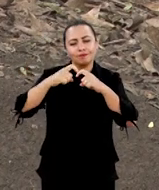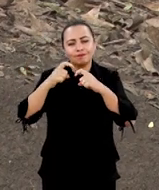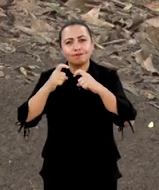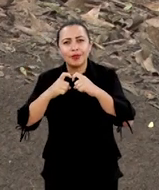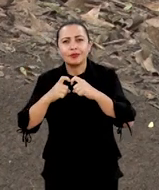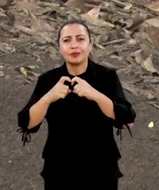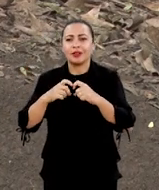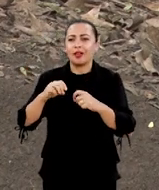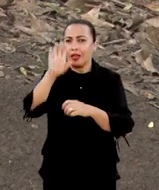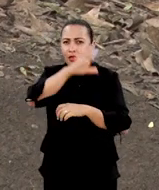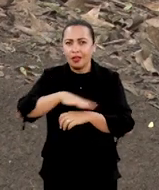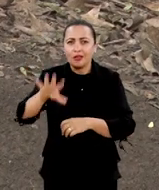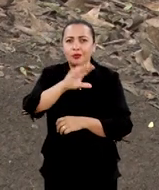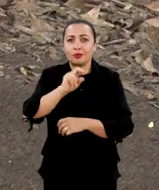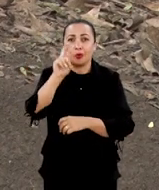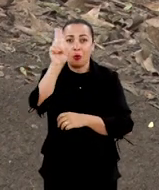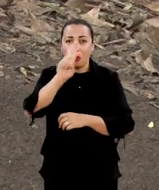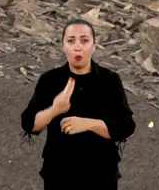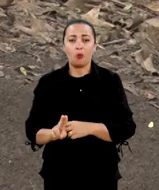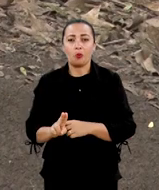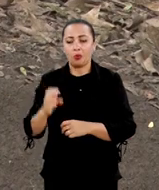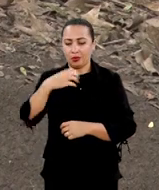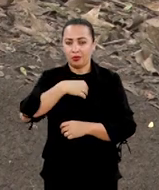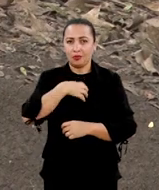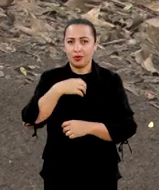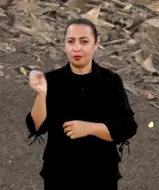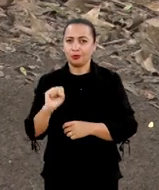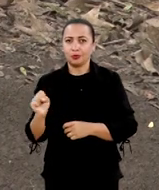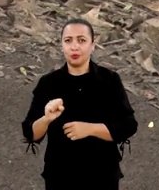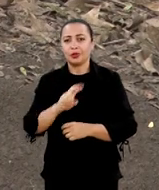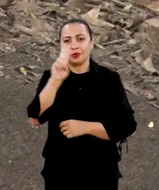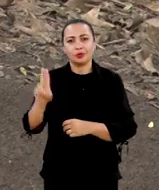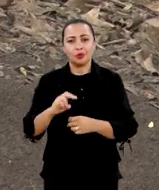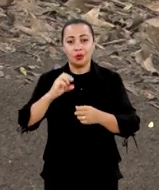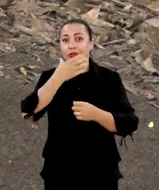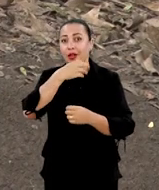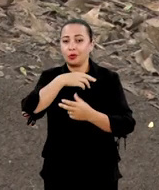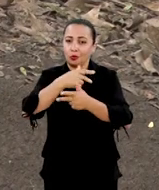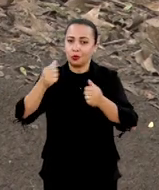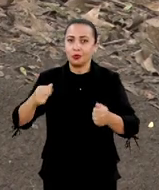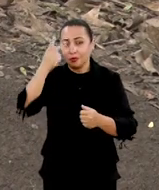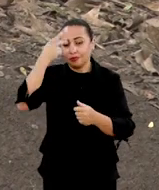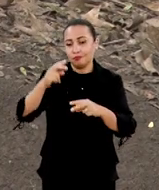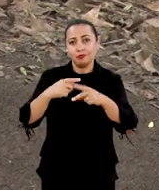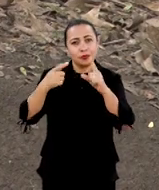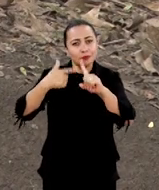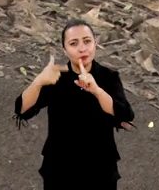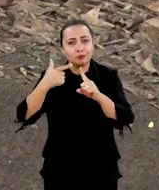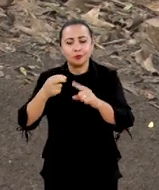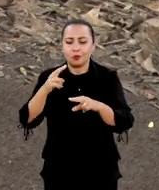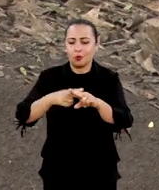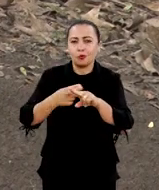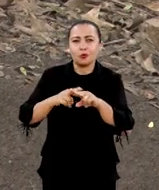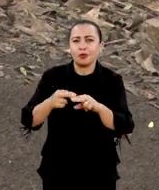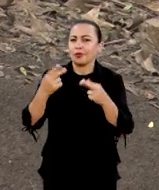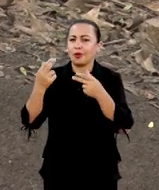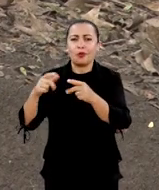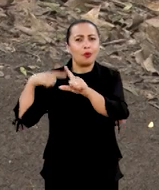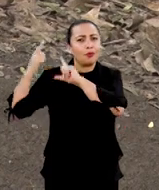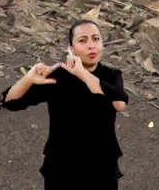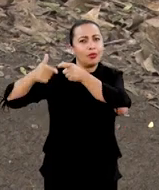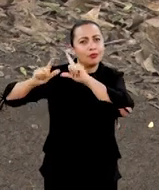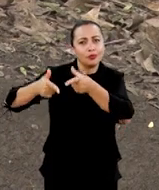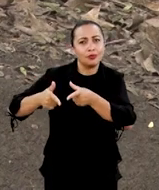Instituto Federal Baiano, na região de Uruçuca, no sul da Bahia, têm utilizado o fruto dessa planta para produzir um chocolate tão